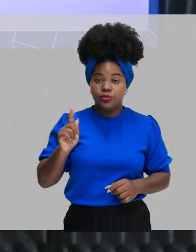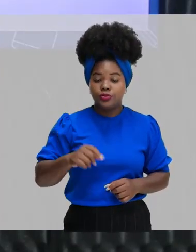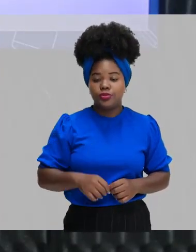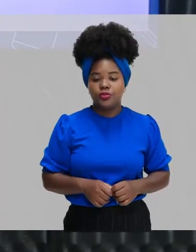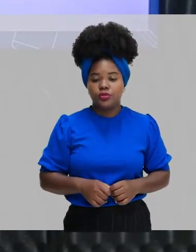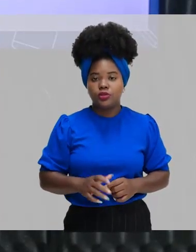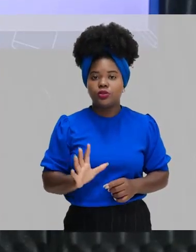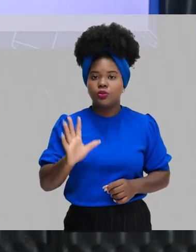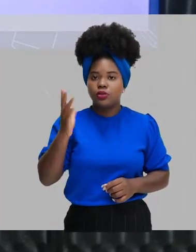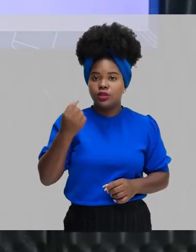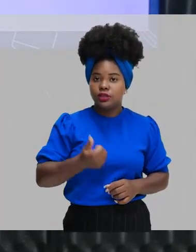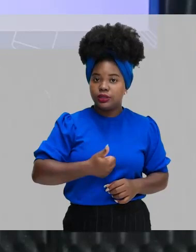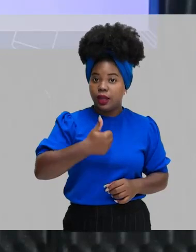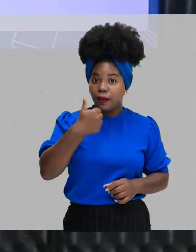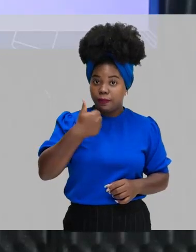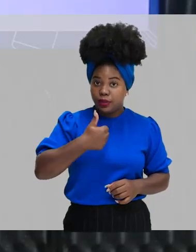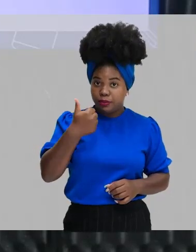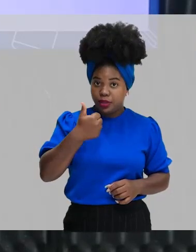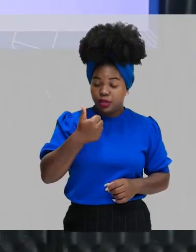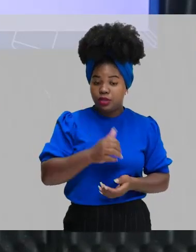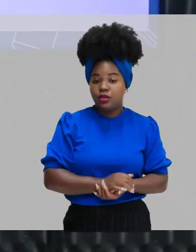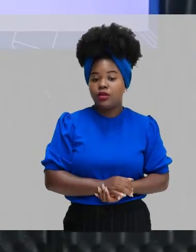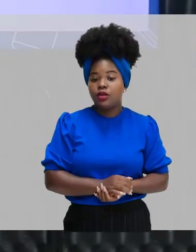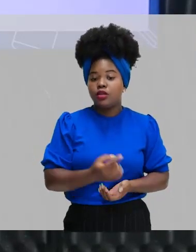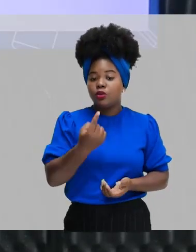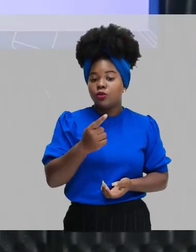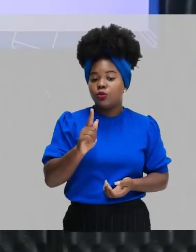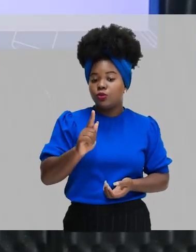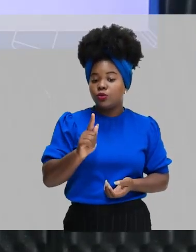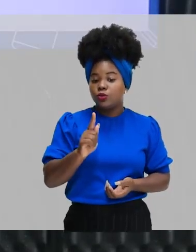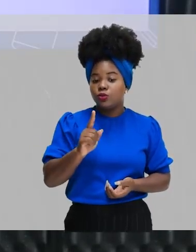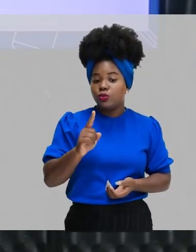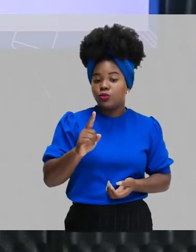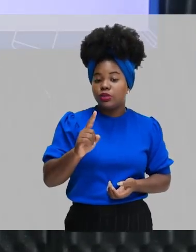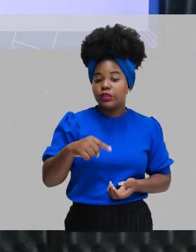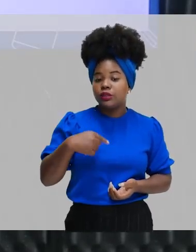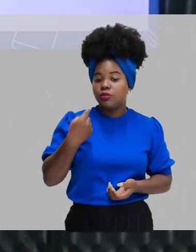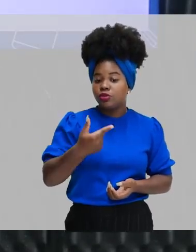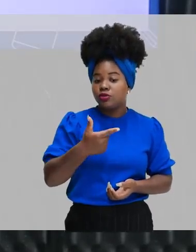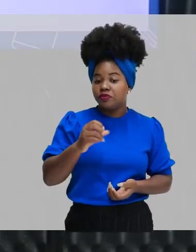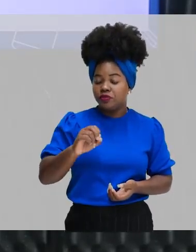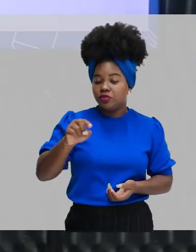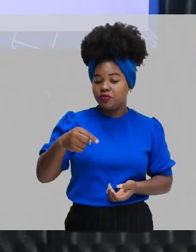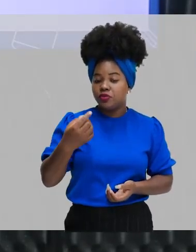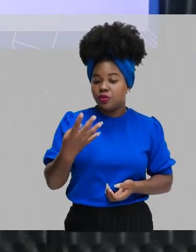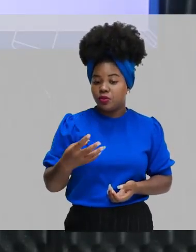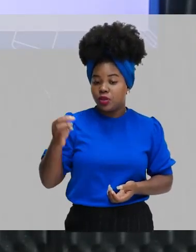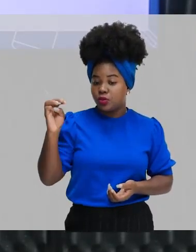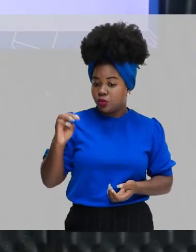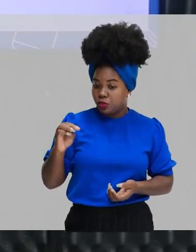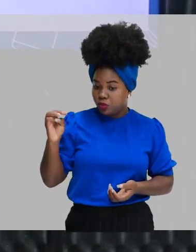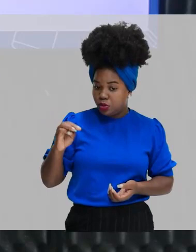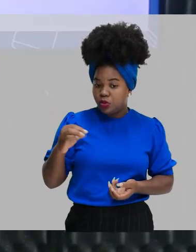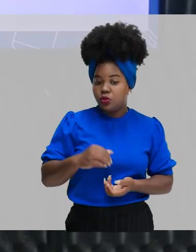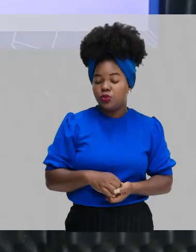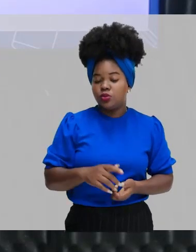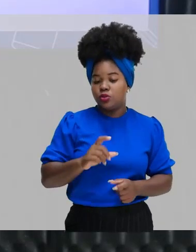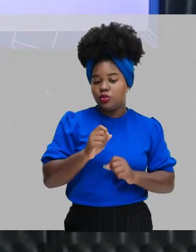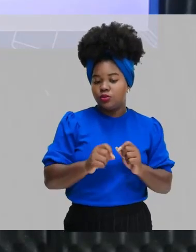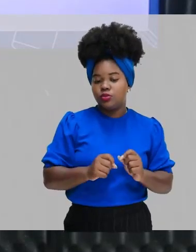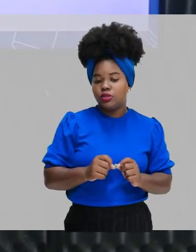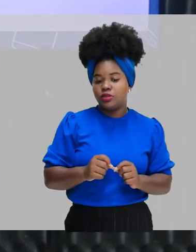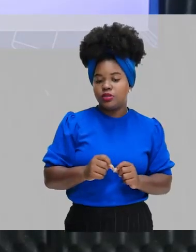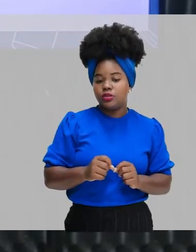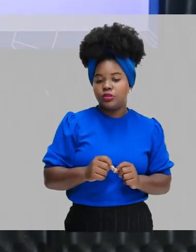aí vai acontecer a primeira meia vida então 1 g depois de 20,4 minutos eu vou ter